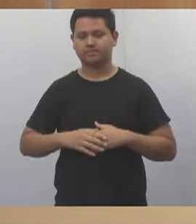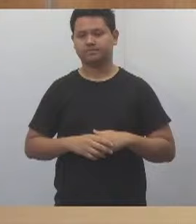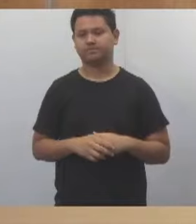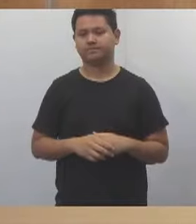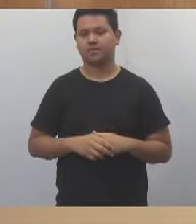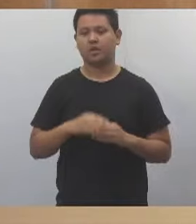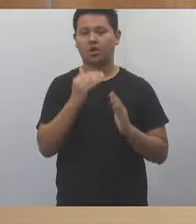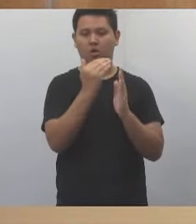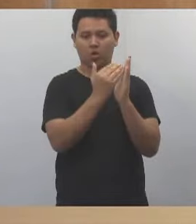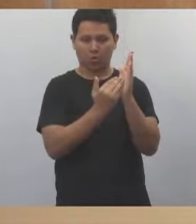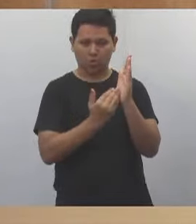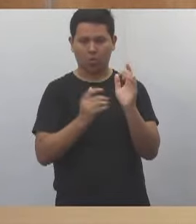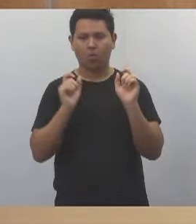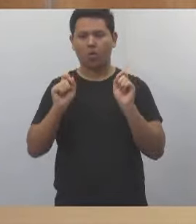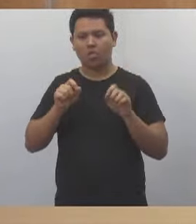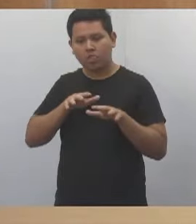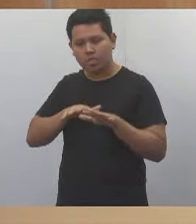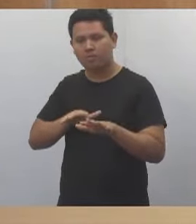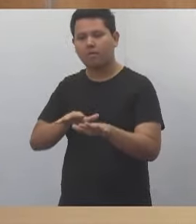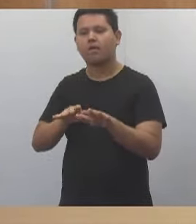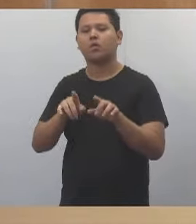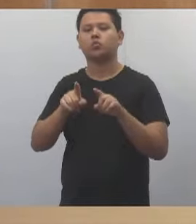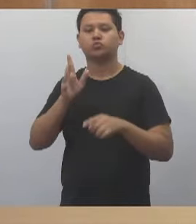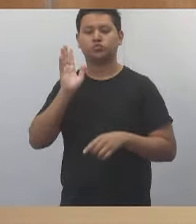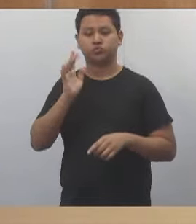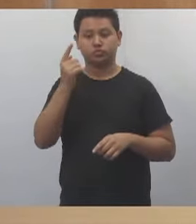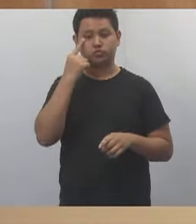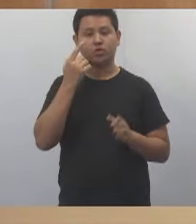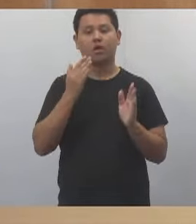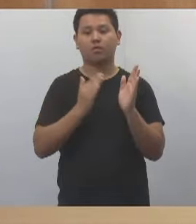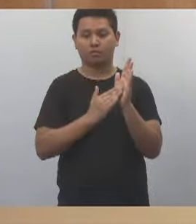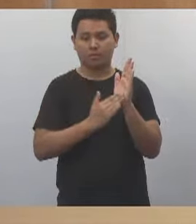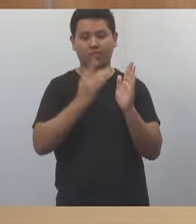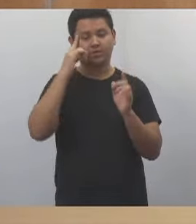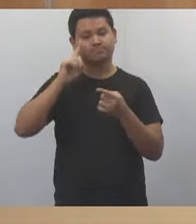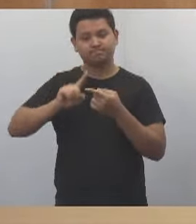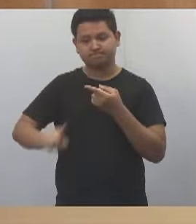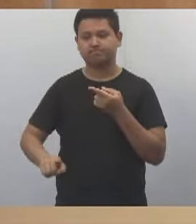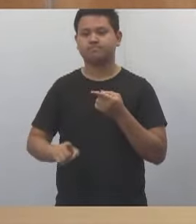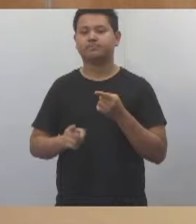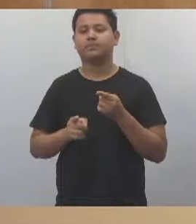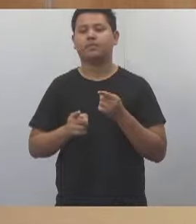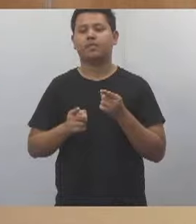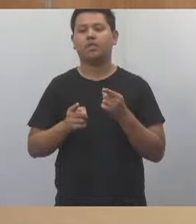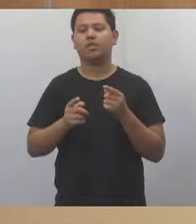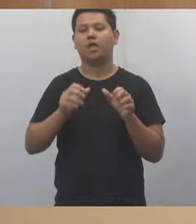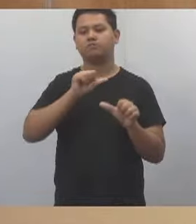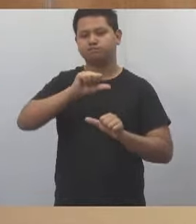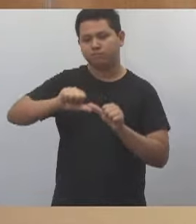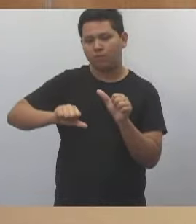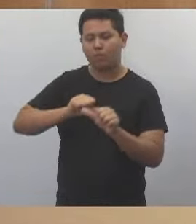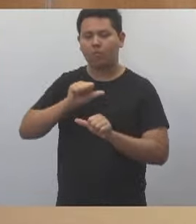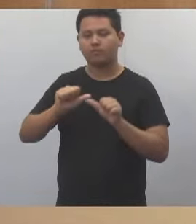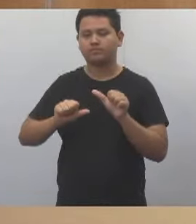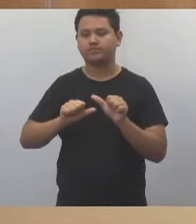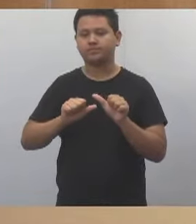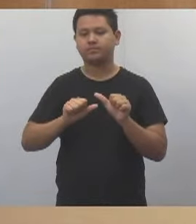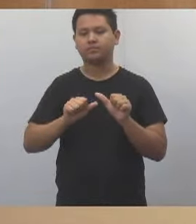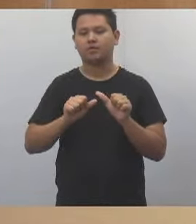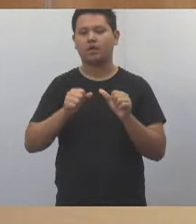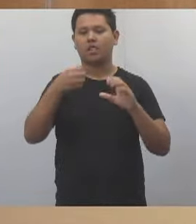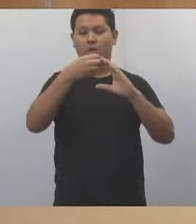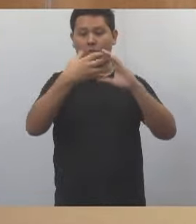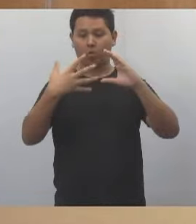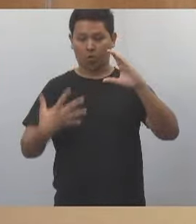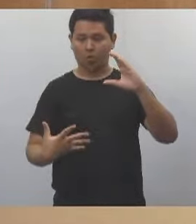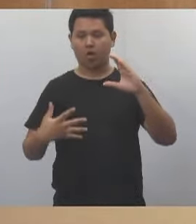O Código de Trânsito Brasileiro, ele já prevê a proibição da modificação da